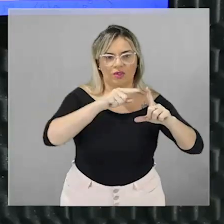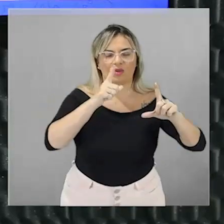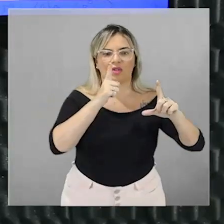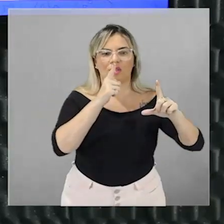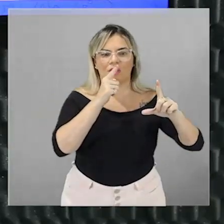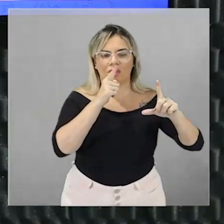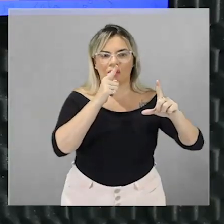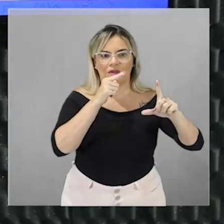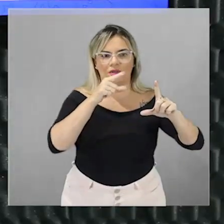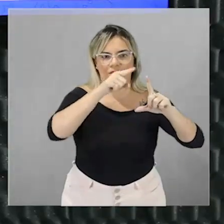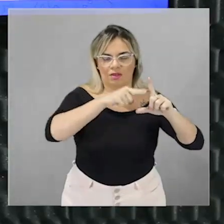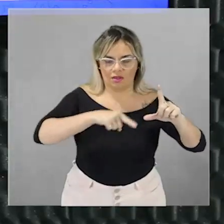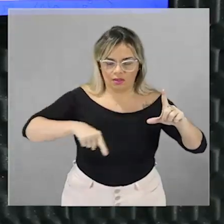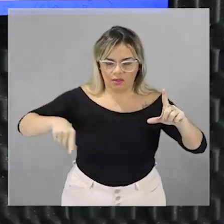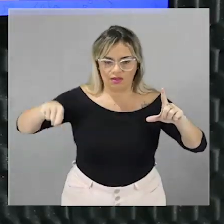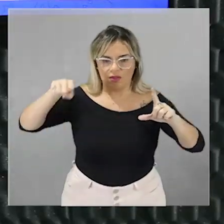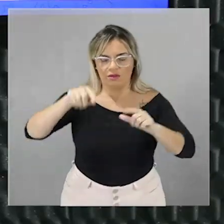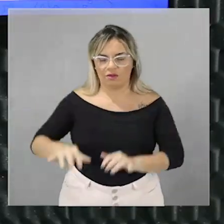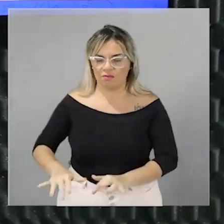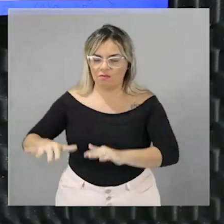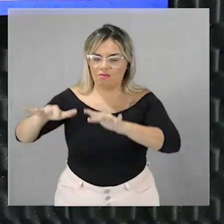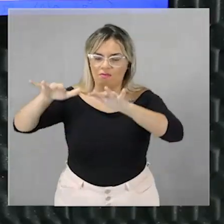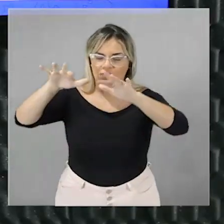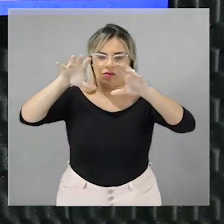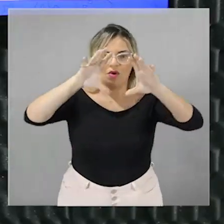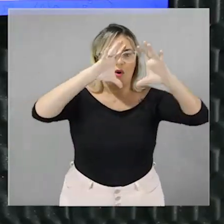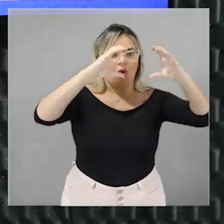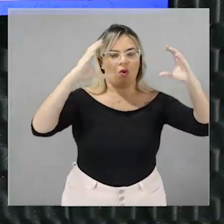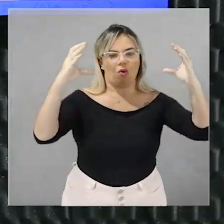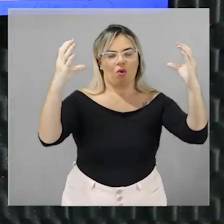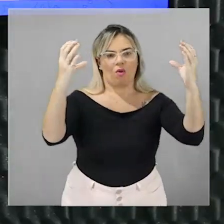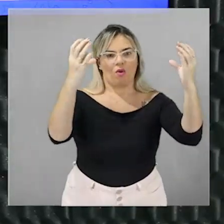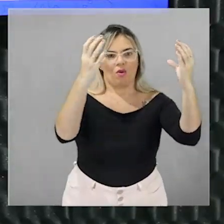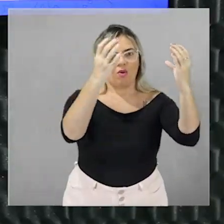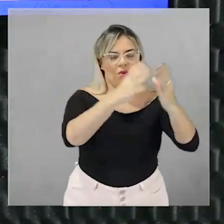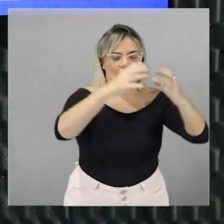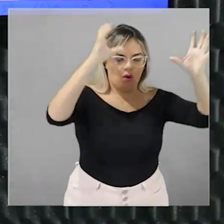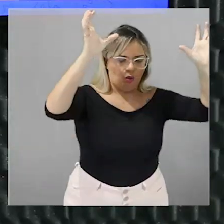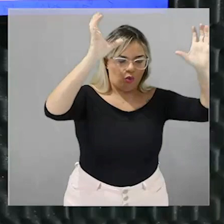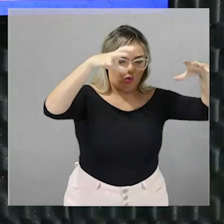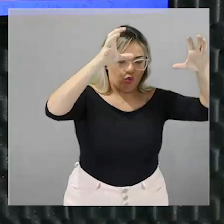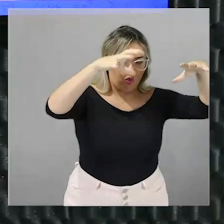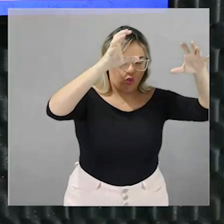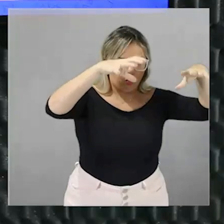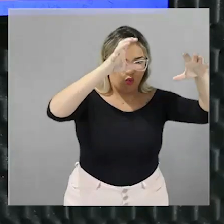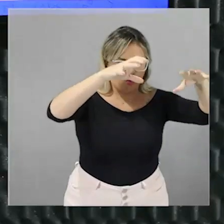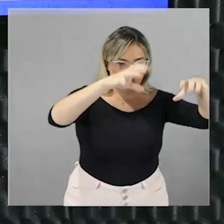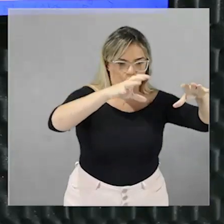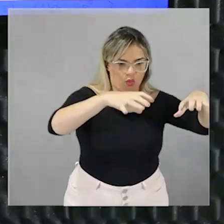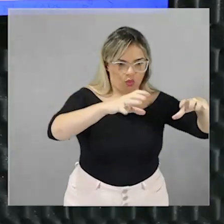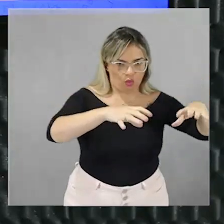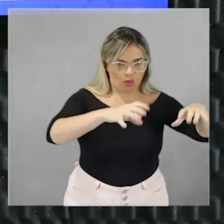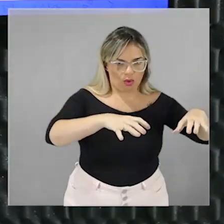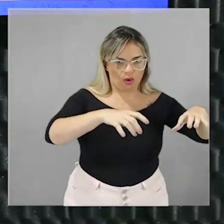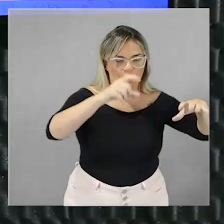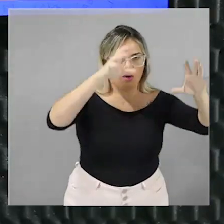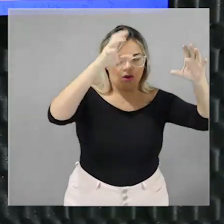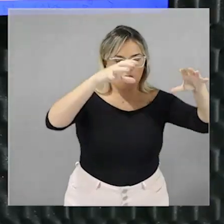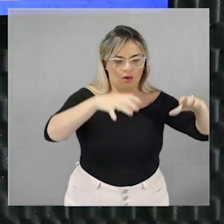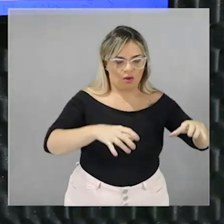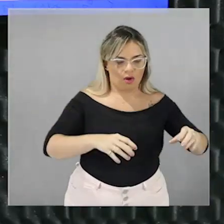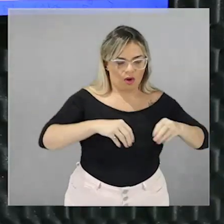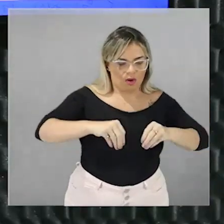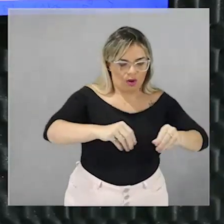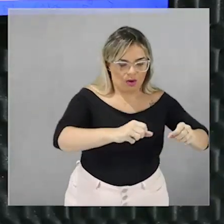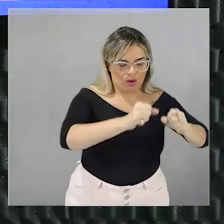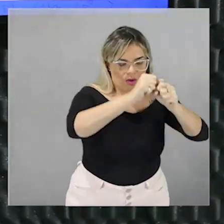galera? Evapora a água, formam nuvens, precipita a posterior, né? Depois nós temos o processo de infiltração no